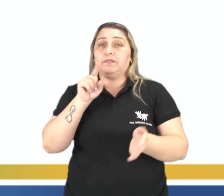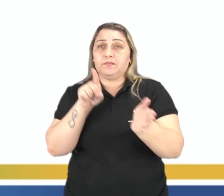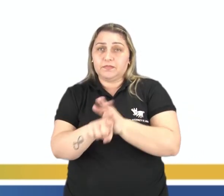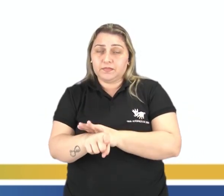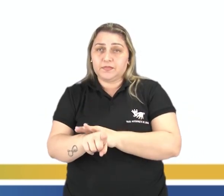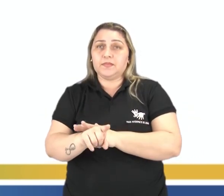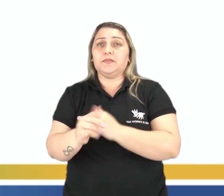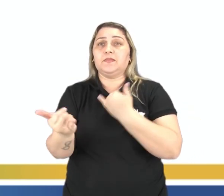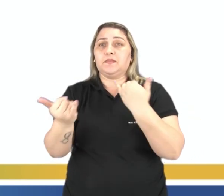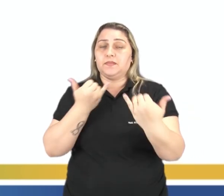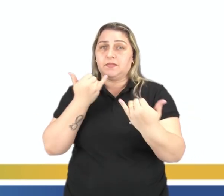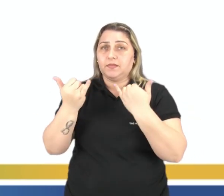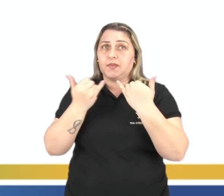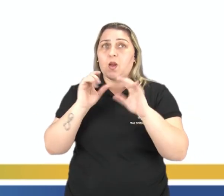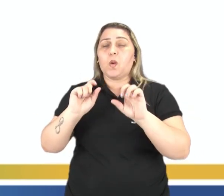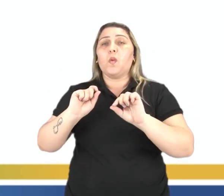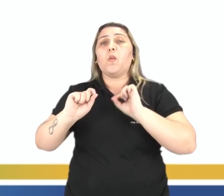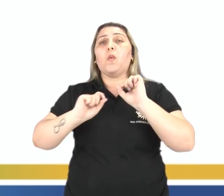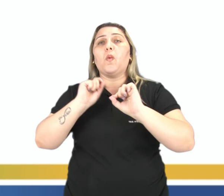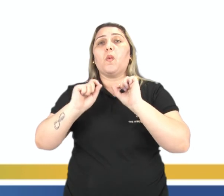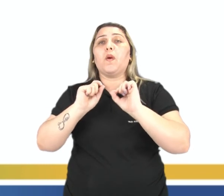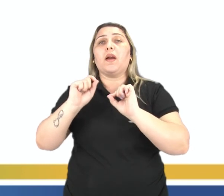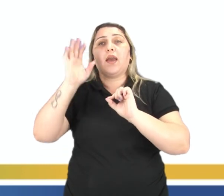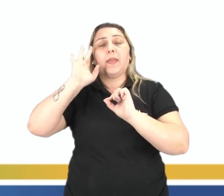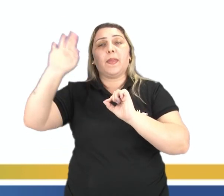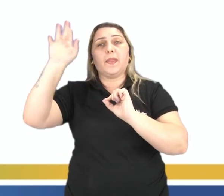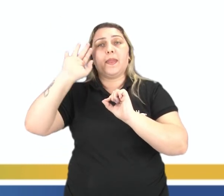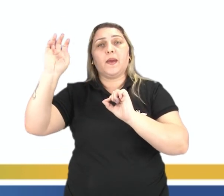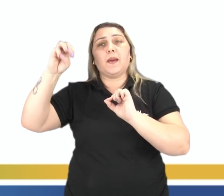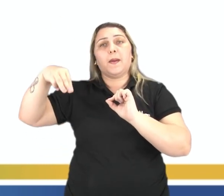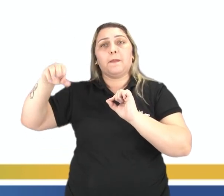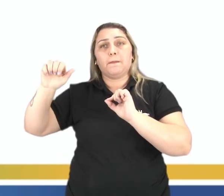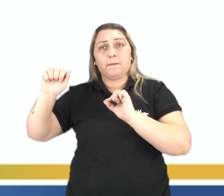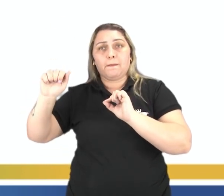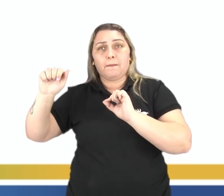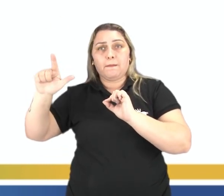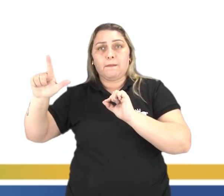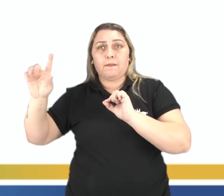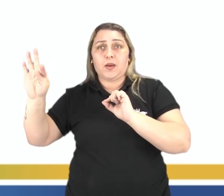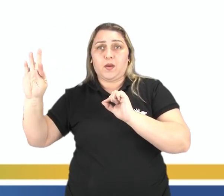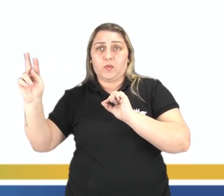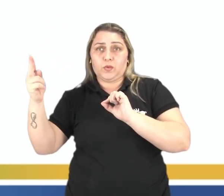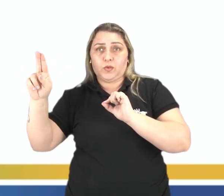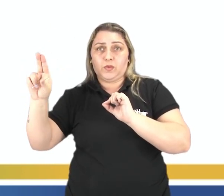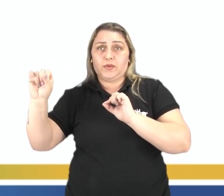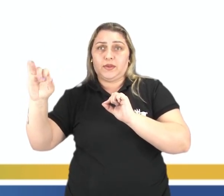pergunta, ela pergunta o que defendia a teoria malthusiana. E essa teoria, nós